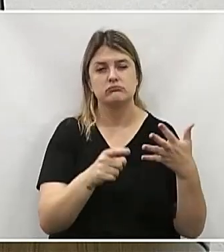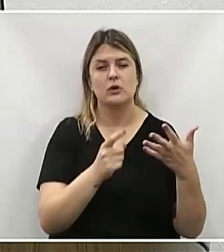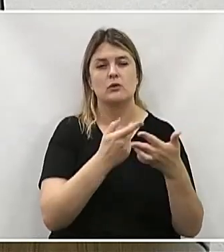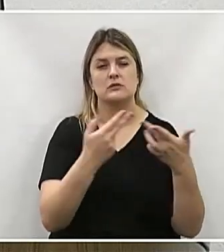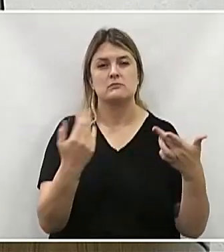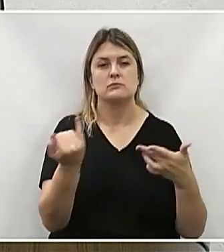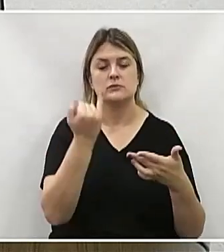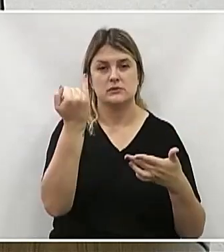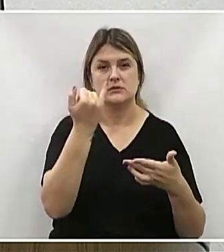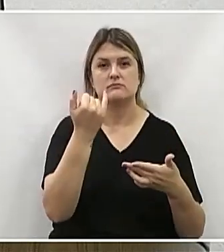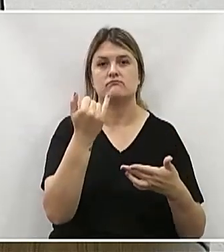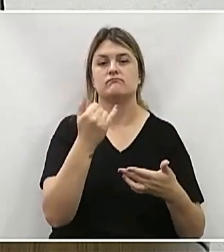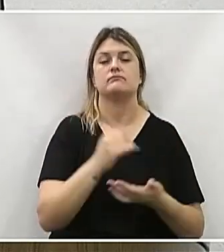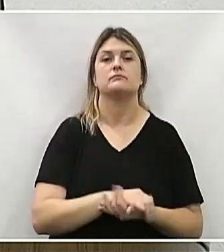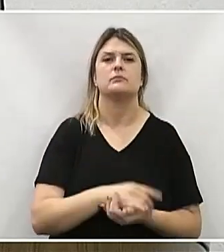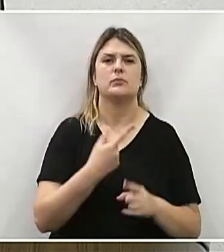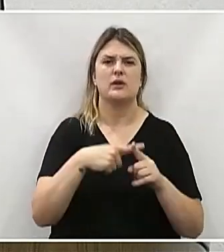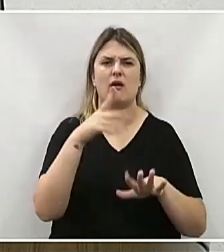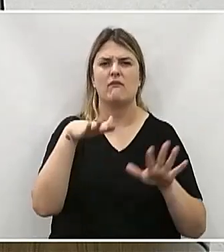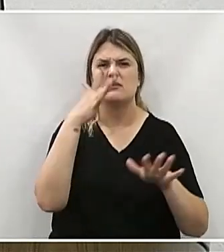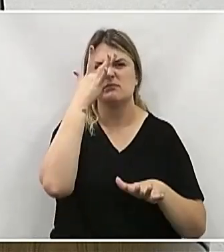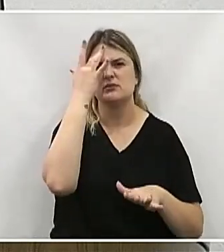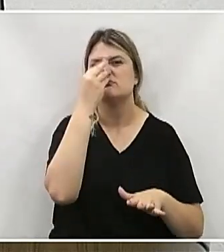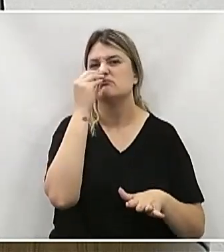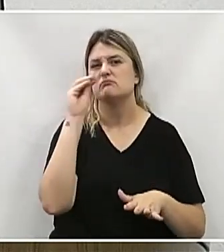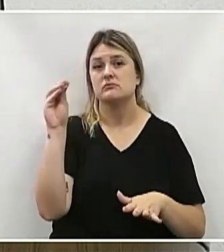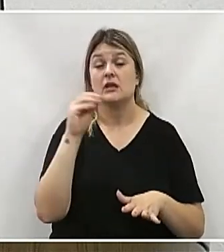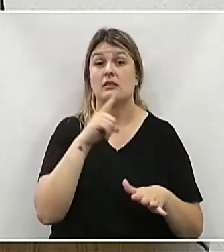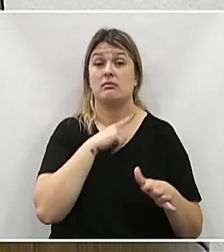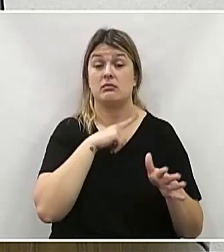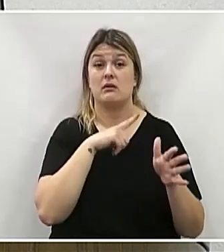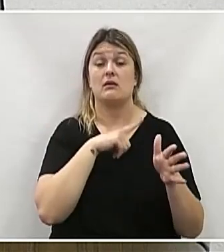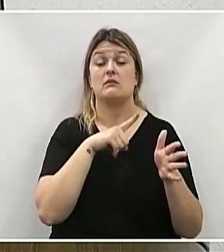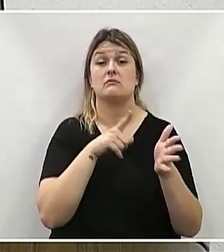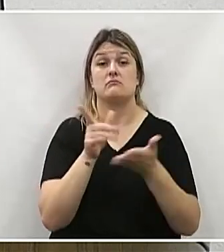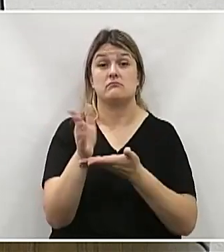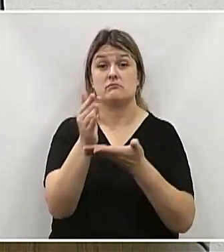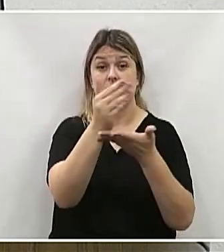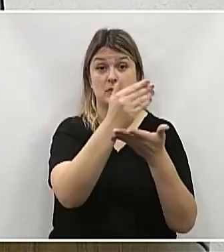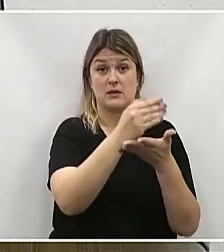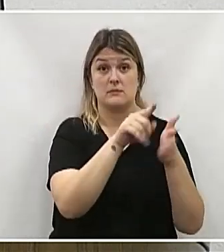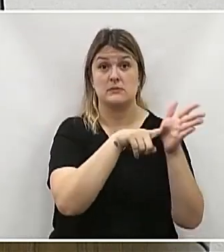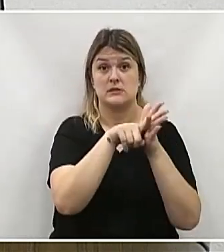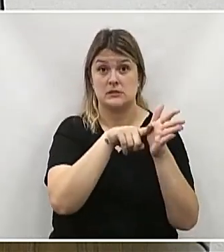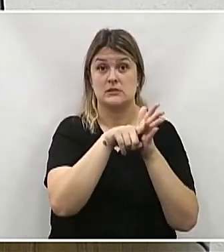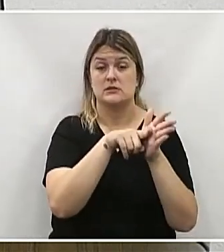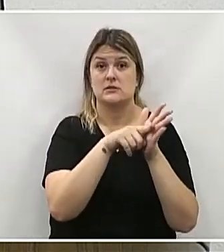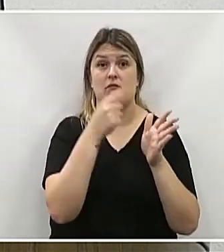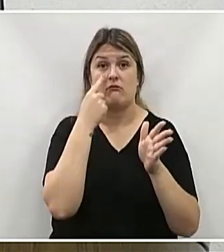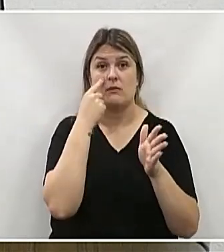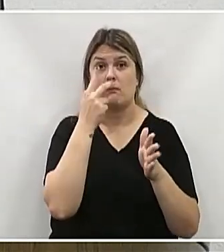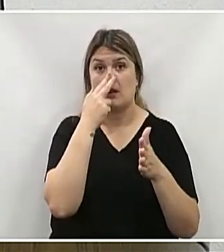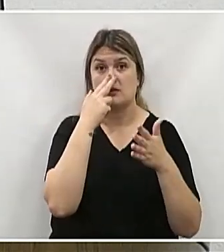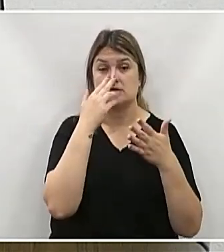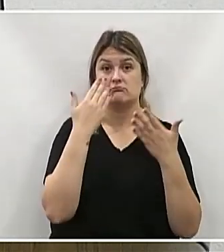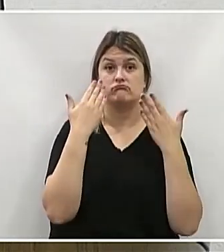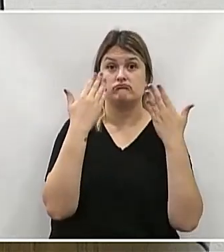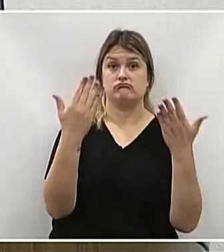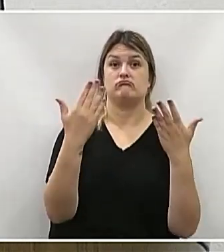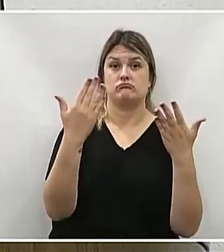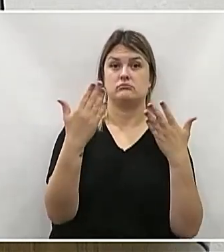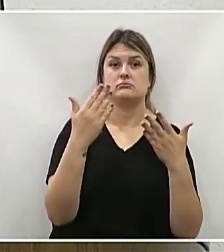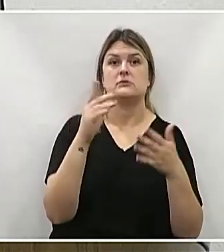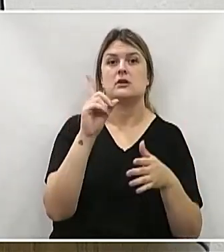que não são levadas tão a sério alguns números que eu trago para vocês aqui que são alarmantes mas não estatísticas